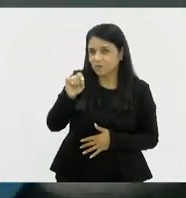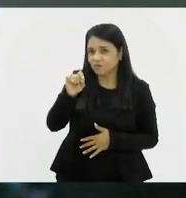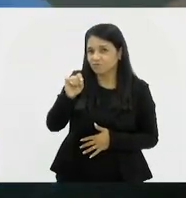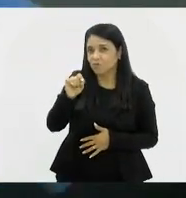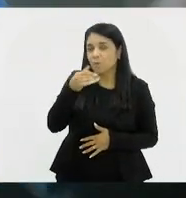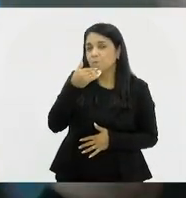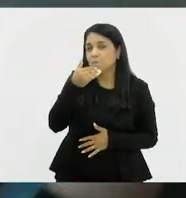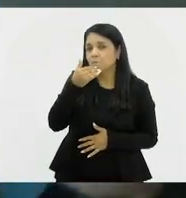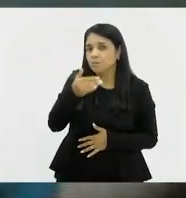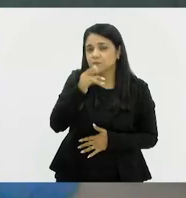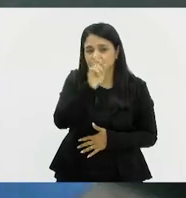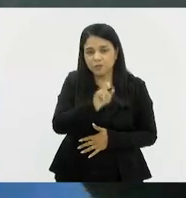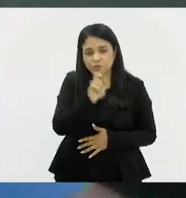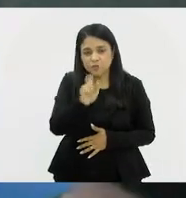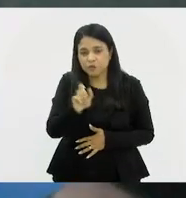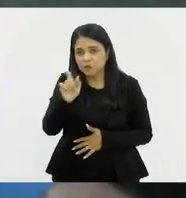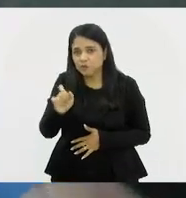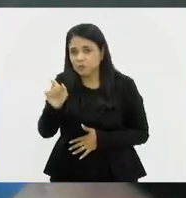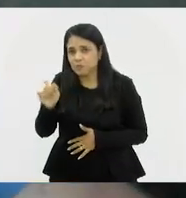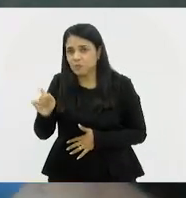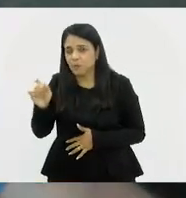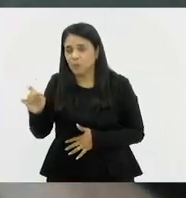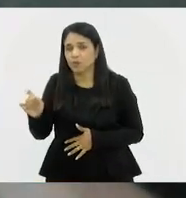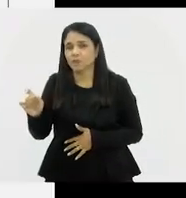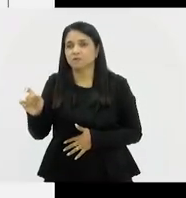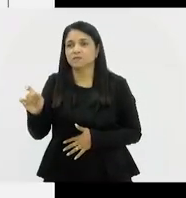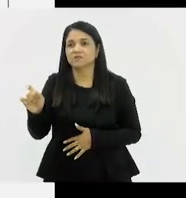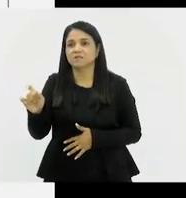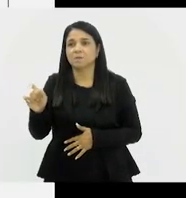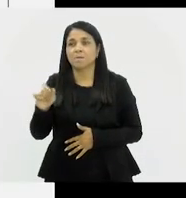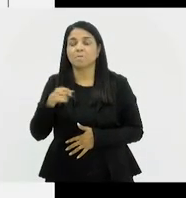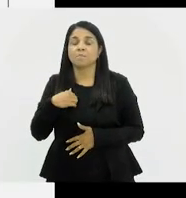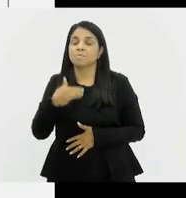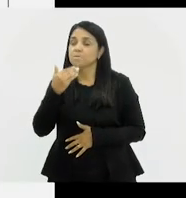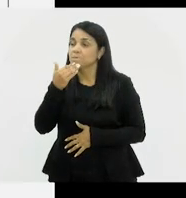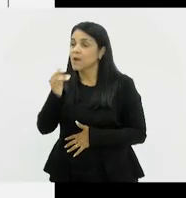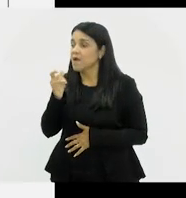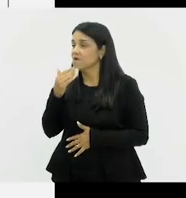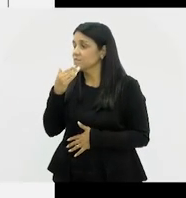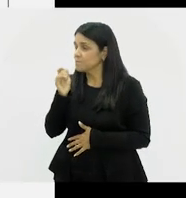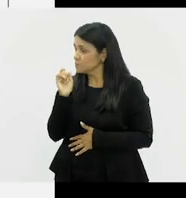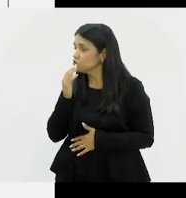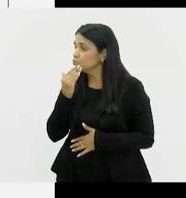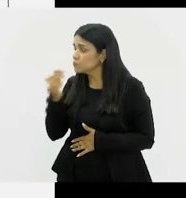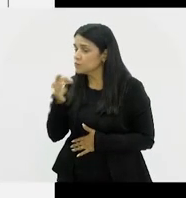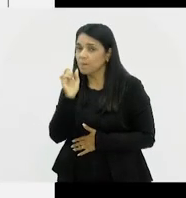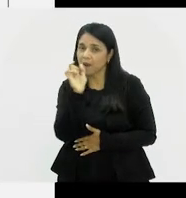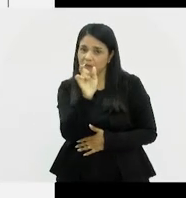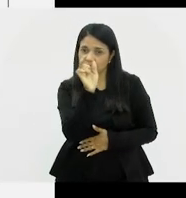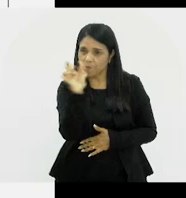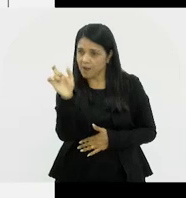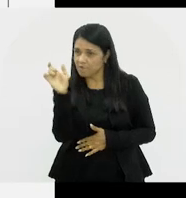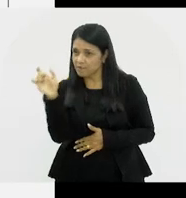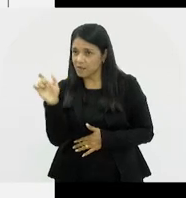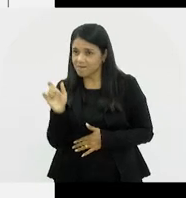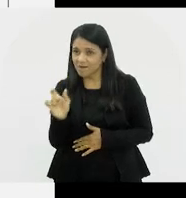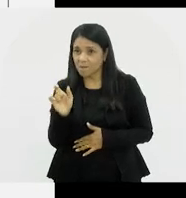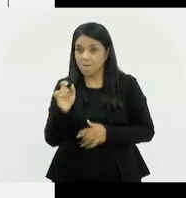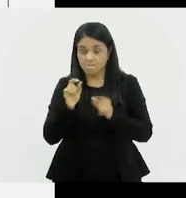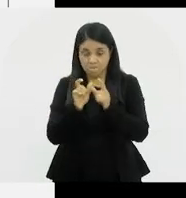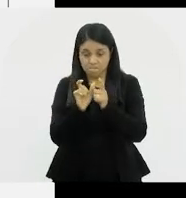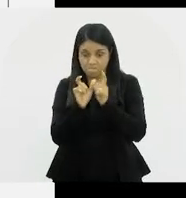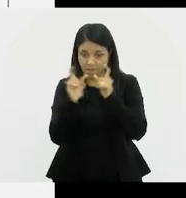solicitando as pessoas colocarem alguma palavra, e está lá, ó. Quanto maior a letra, significa que mais pessoas